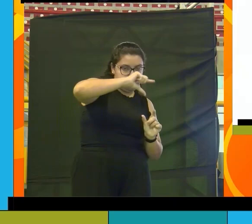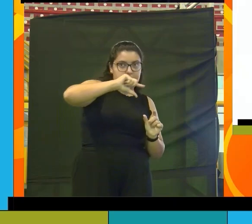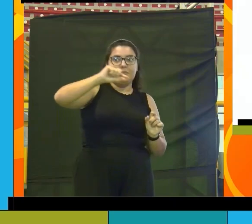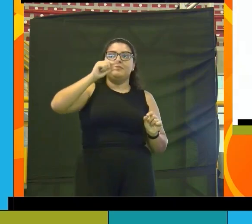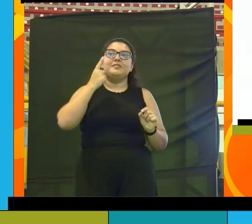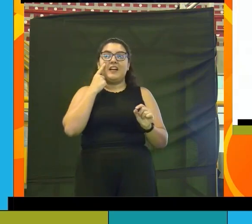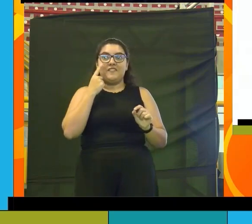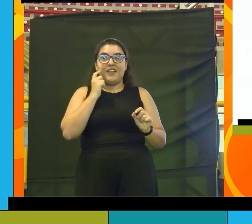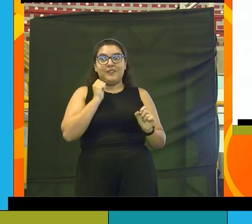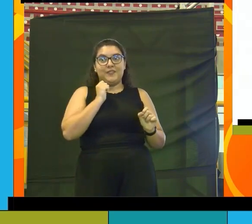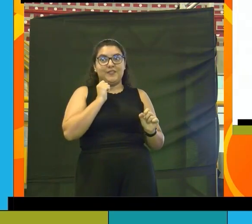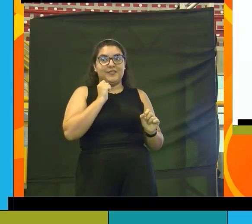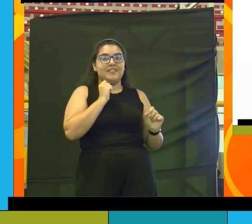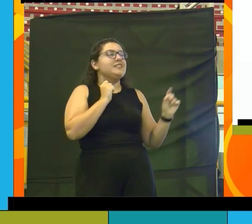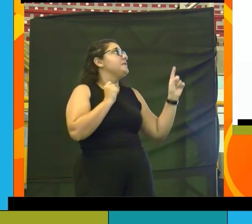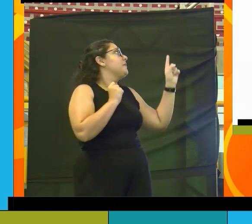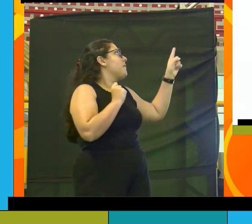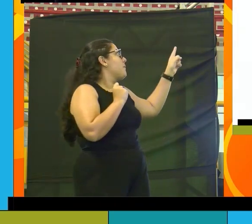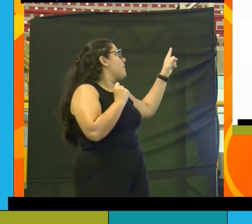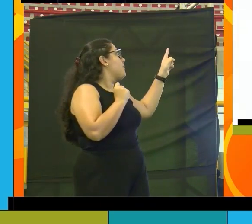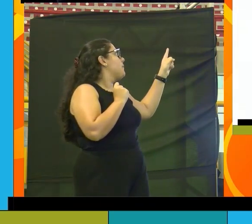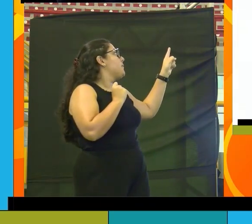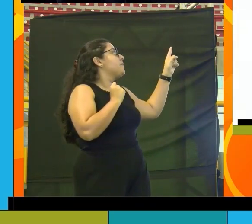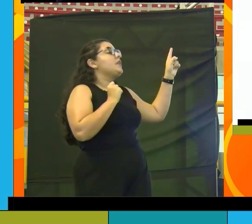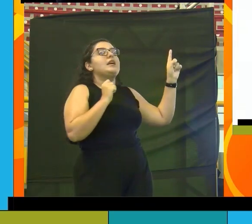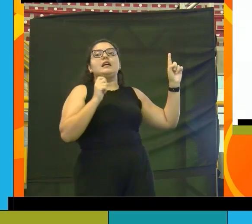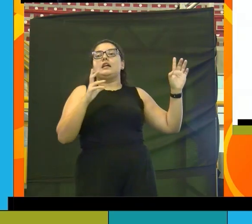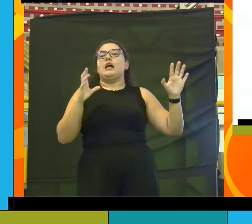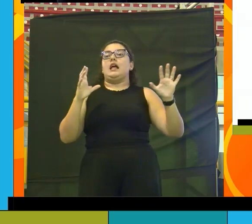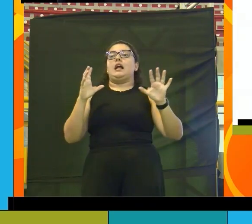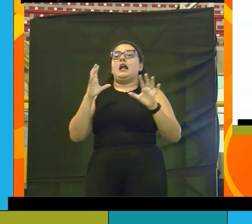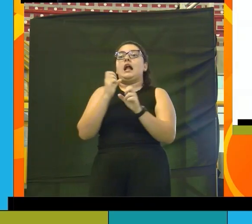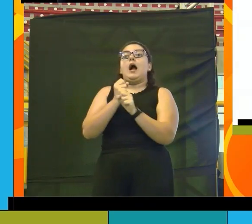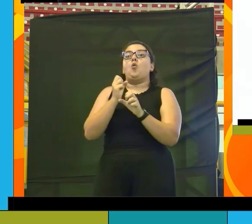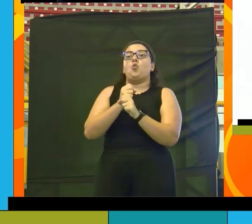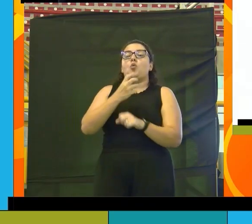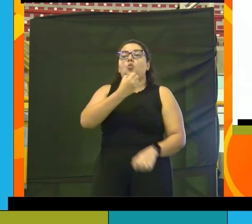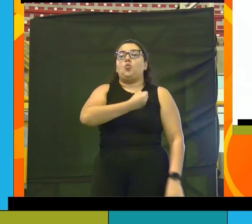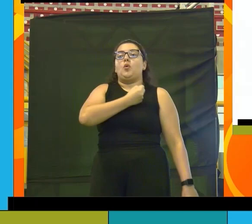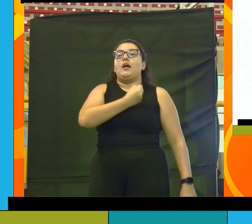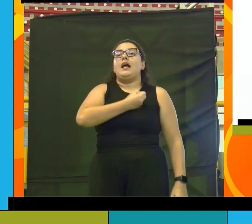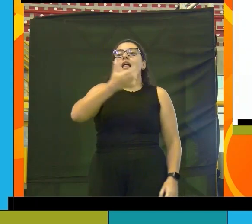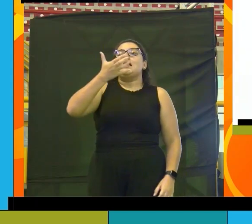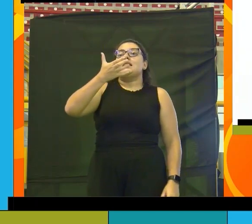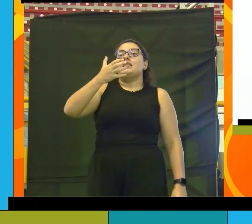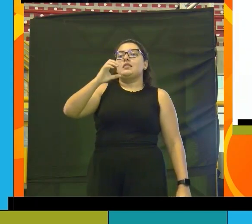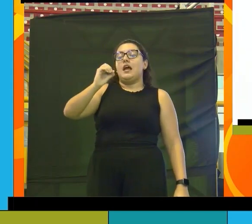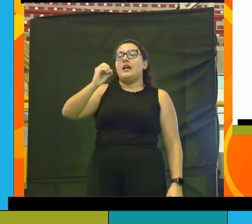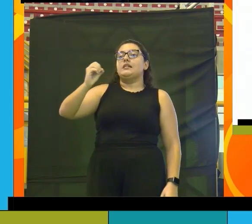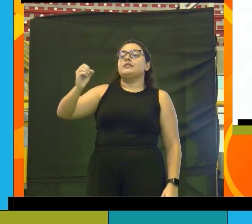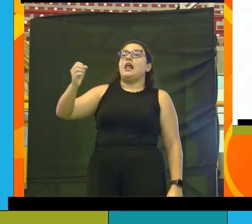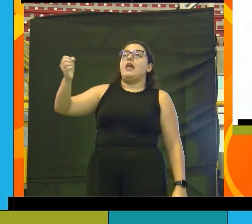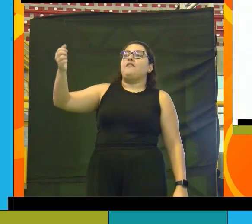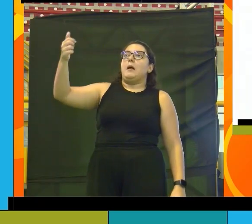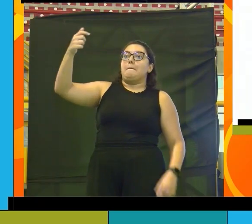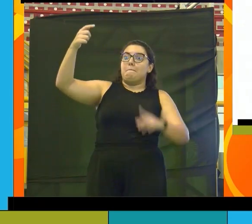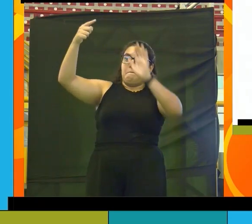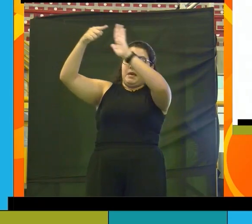lembram, é um prefixo que vale quanto? 10 elevado a menos 9. O texto, ele passou essa